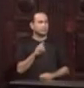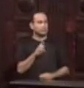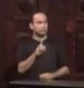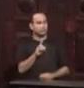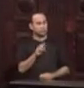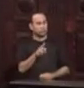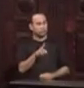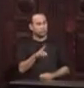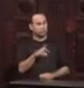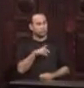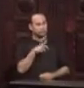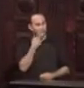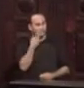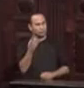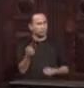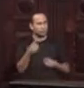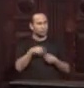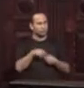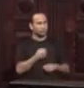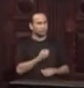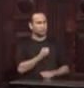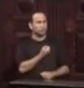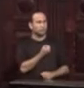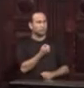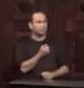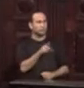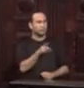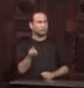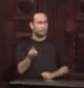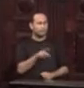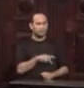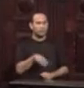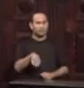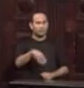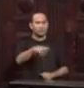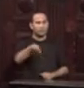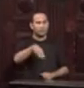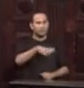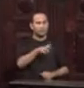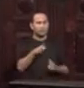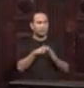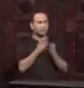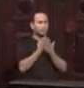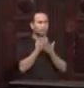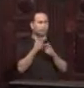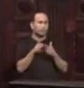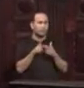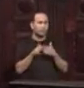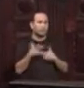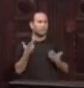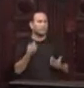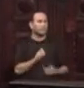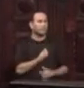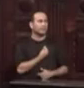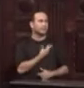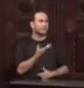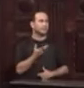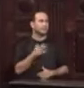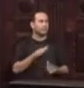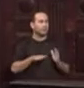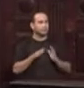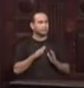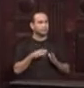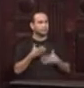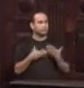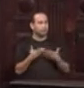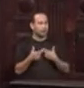que vai crescendo de professores circulando em várias escolas com graves problemas para a sua qualidade de vida e para a qualidade do seu trabalho